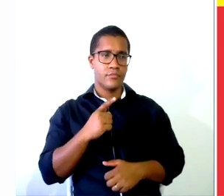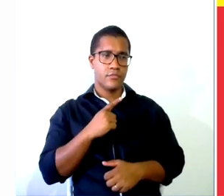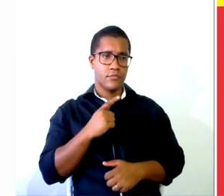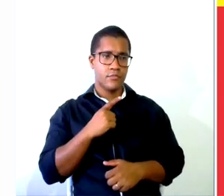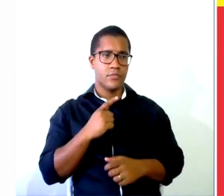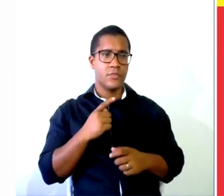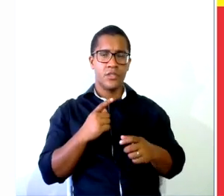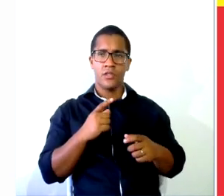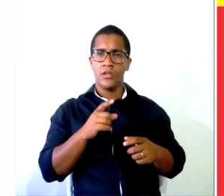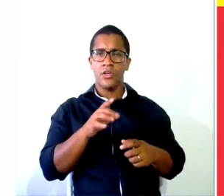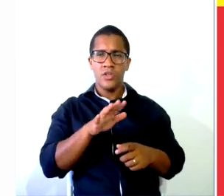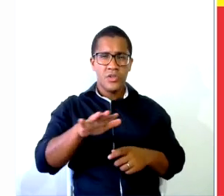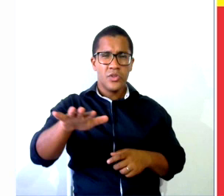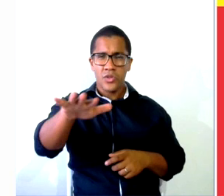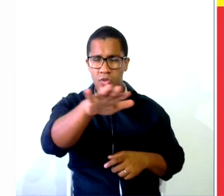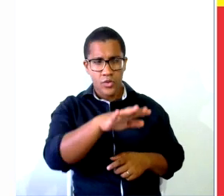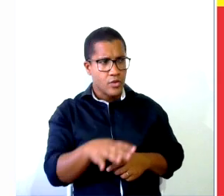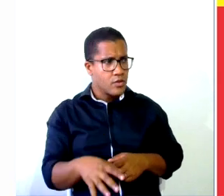provocava um